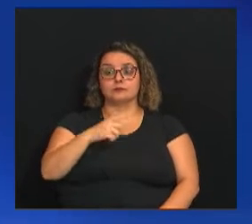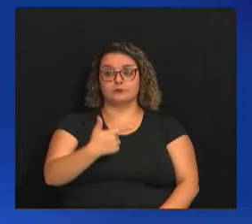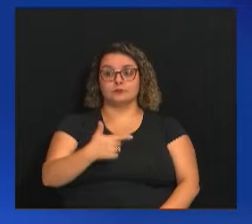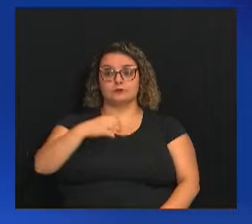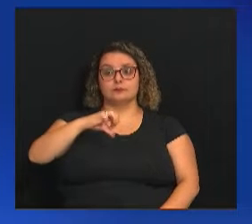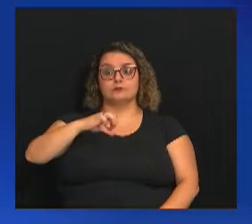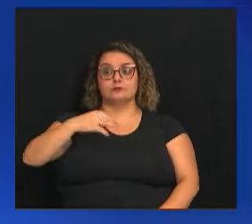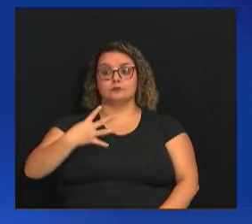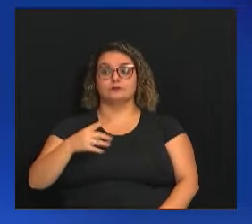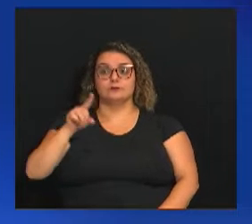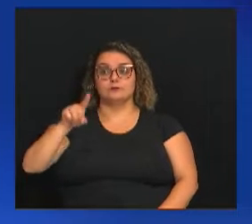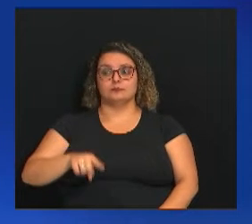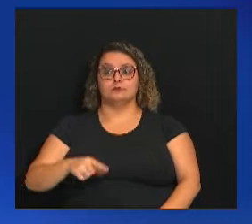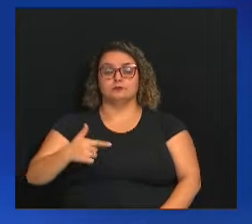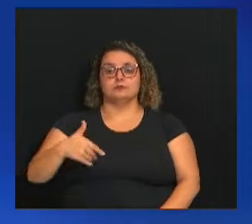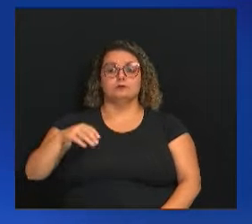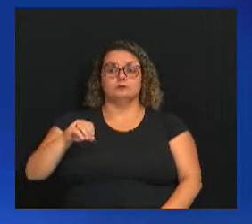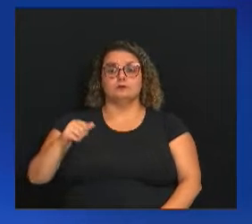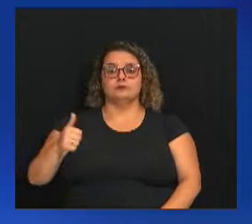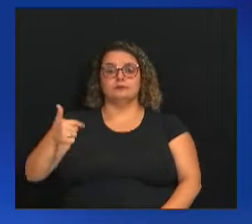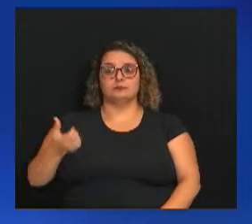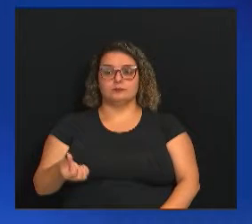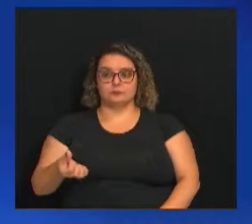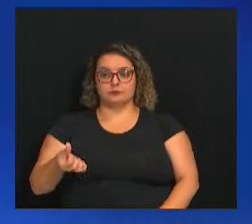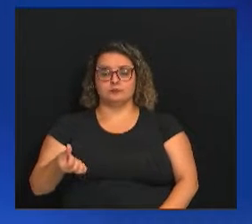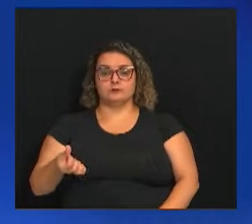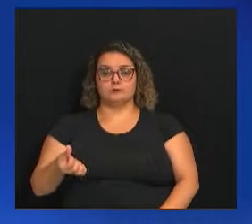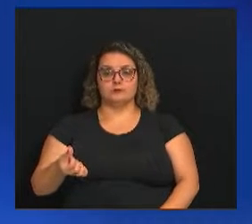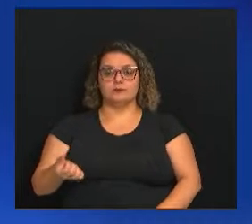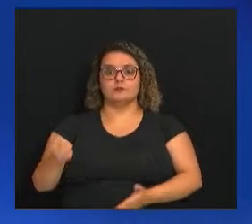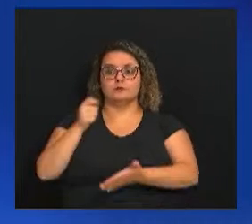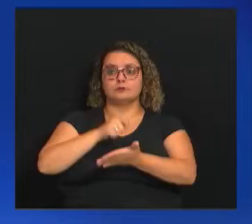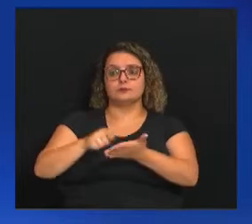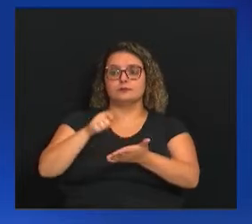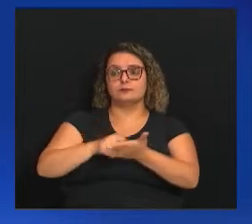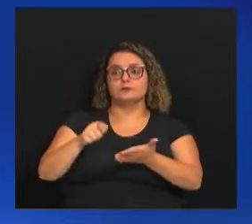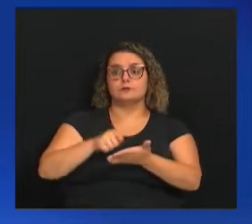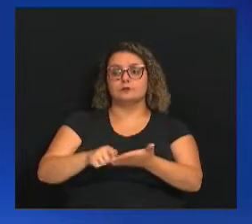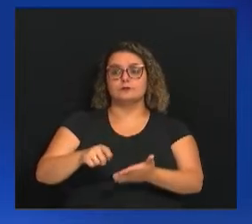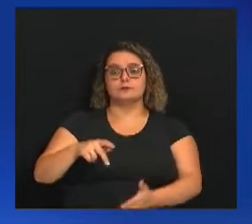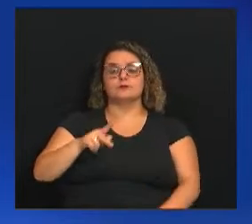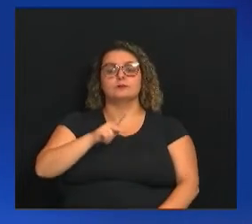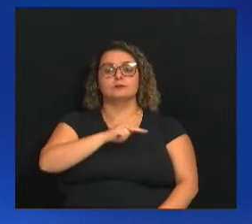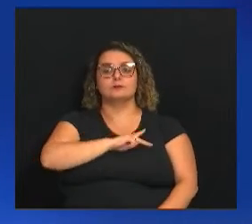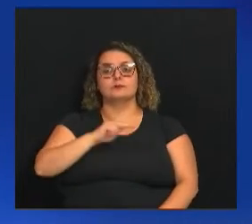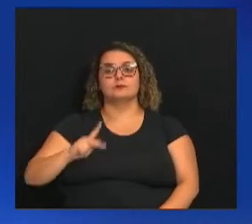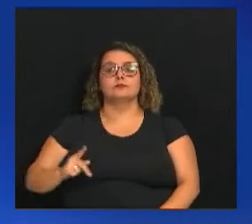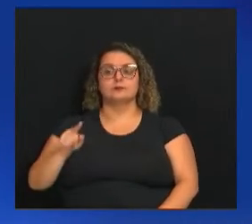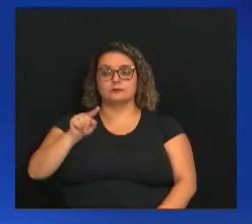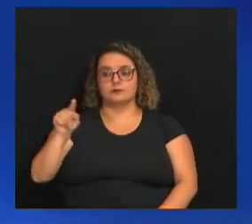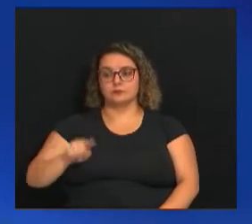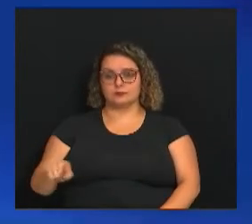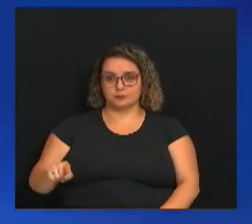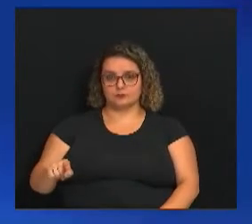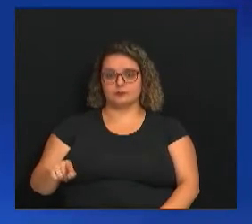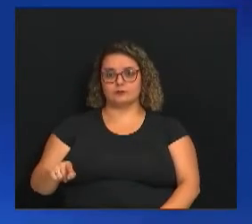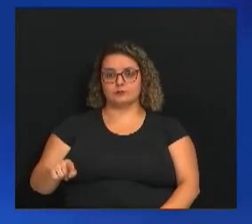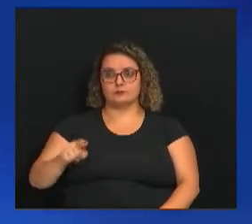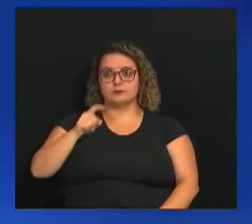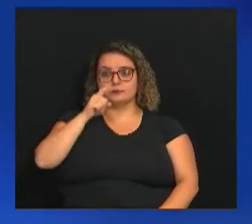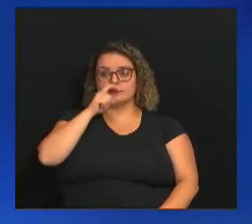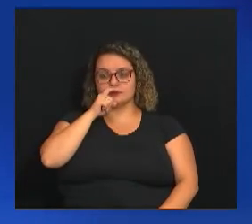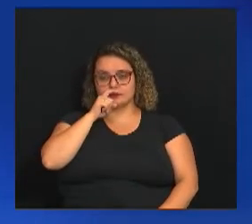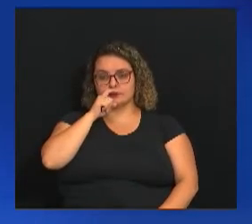15.294, de 6 de setembro de 2016, de autoria do vereador-presidente da Câmara, Zé Carlos. A matéria